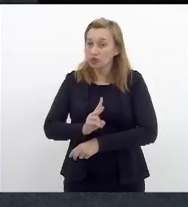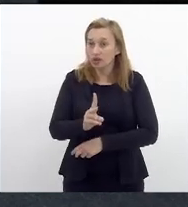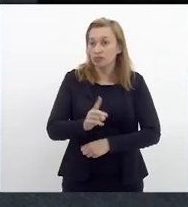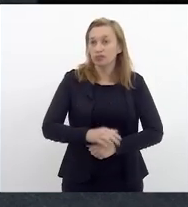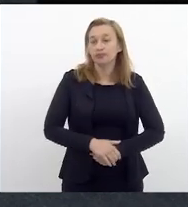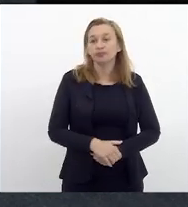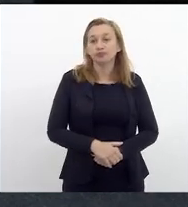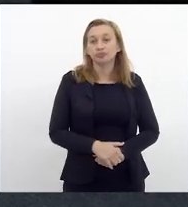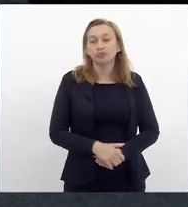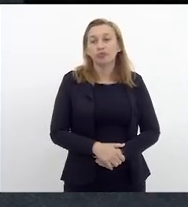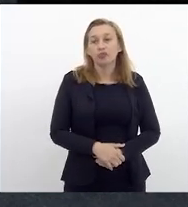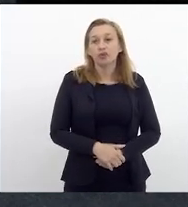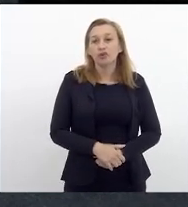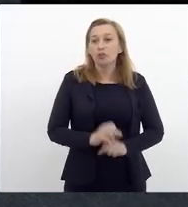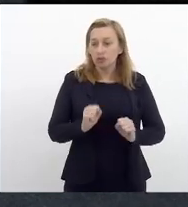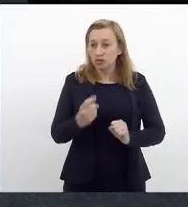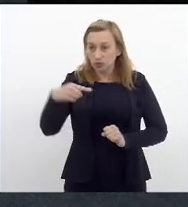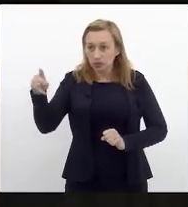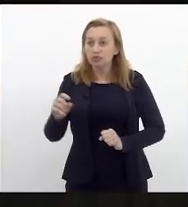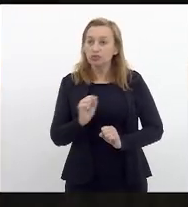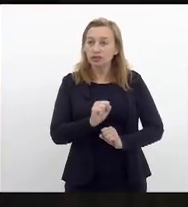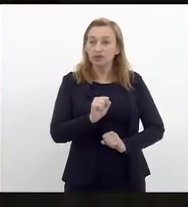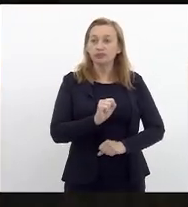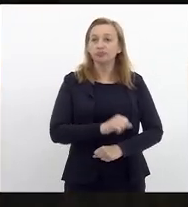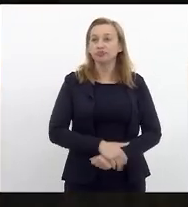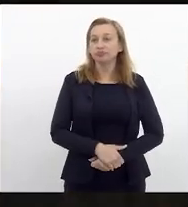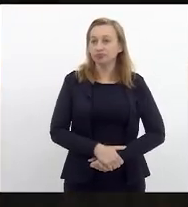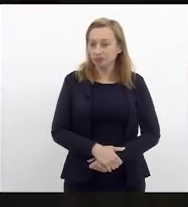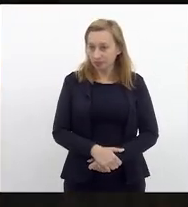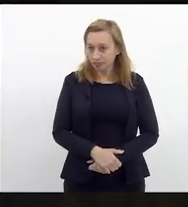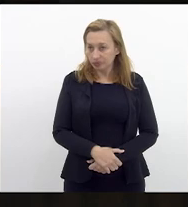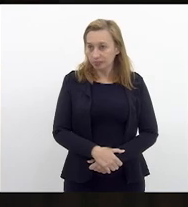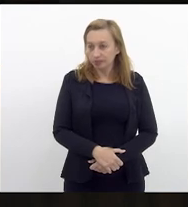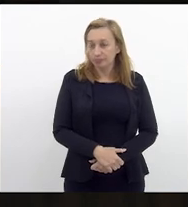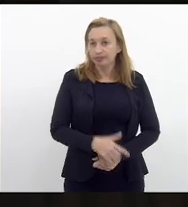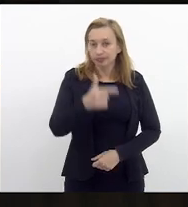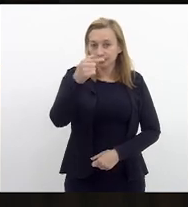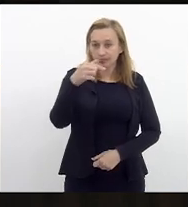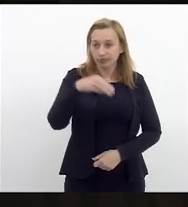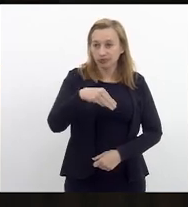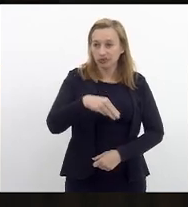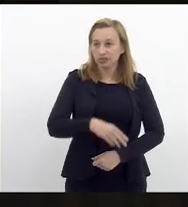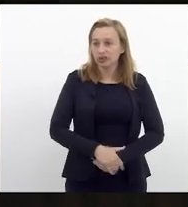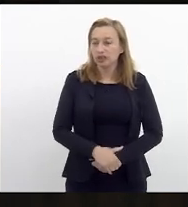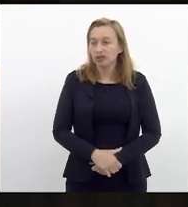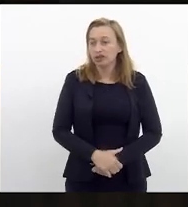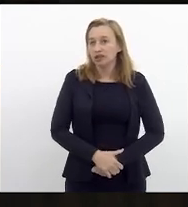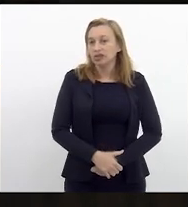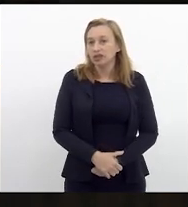faço. Posso ir lá? Por favor. Excelência, dispõe de 7 minutos.